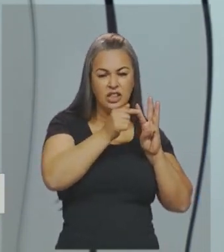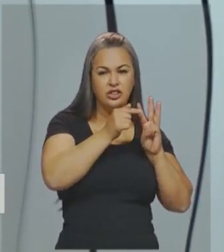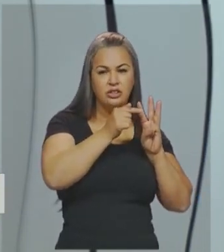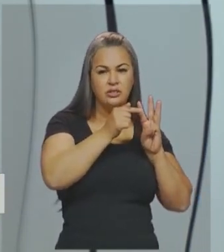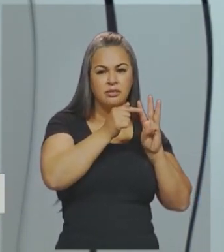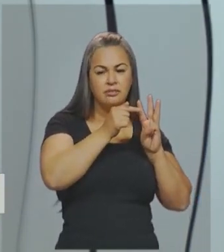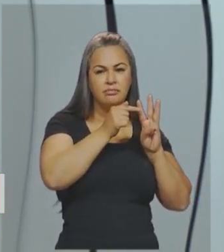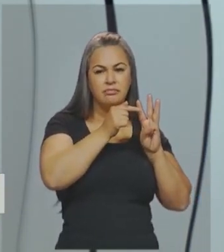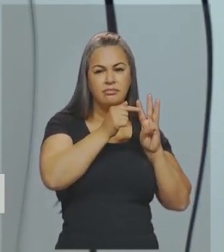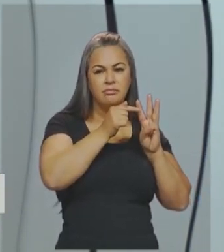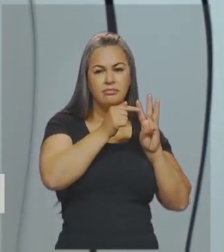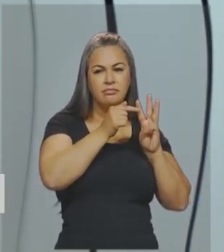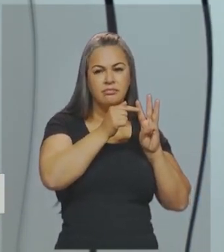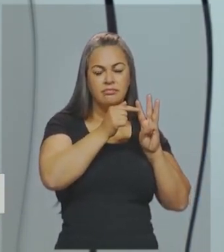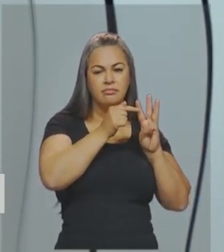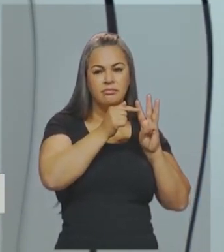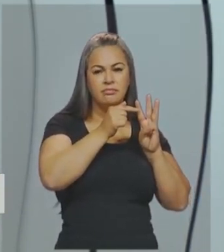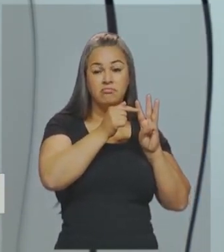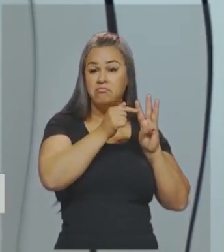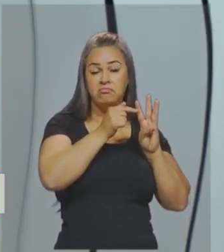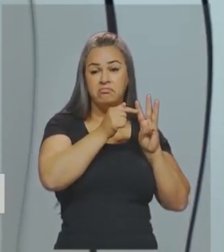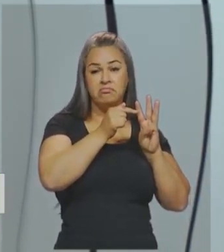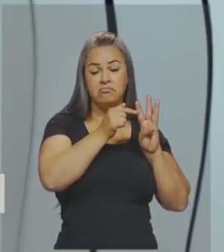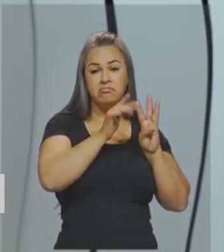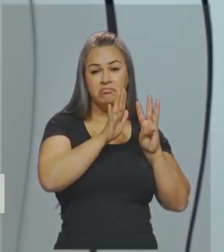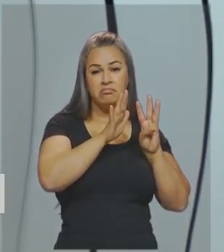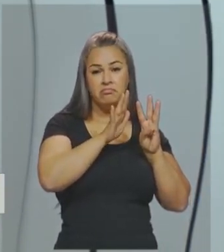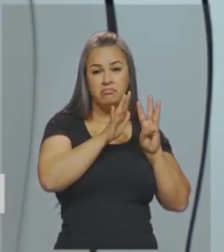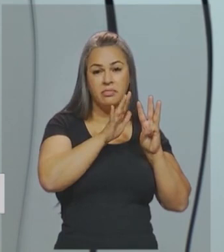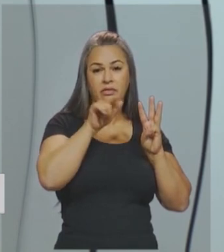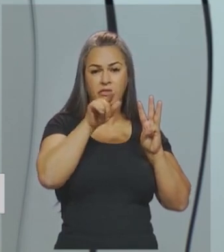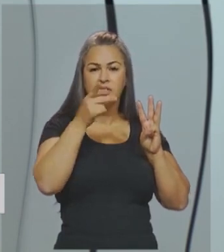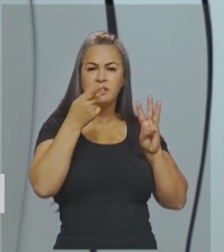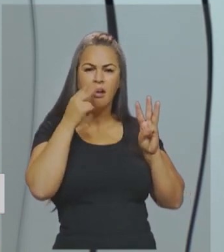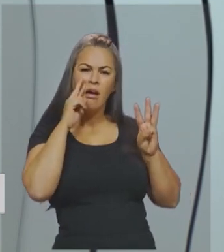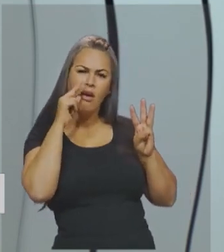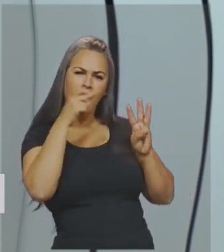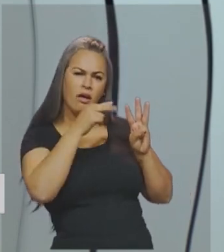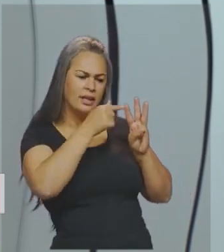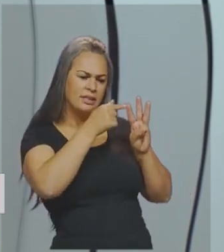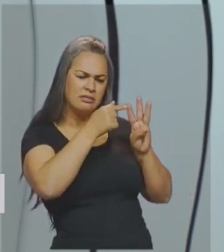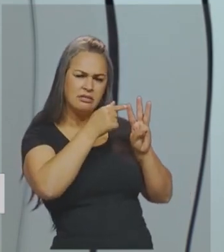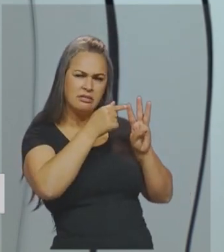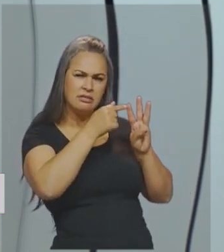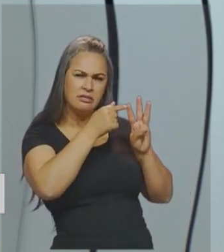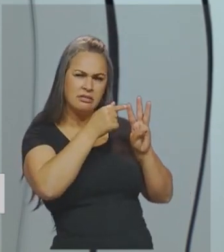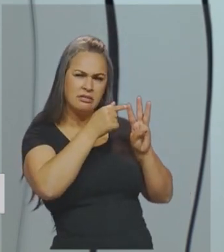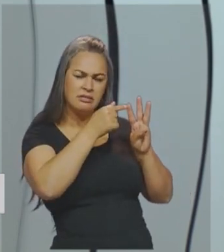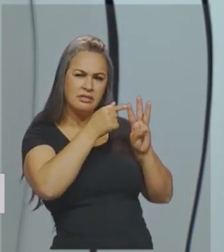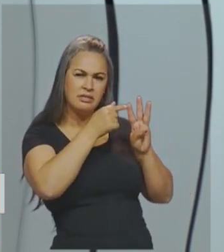7. Então, ficou 7. Na leitura não é 7? Aqui não é